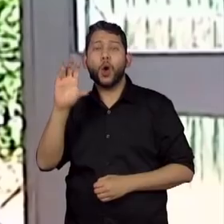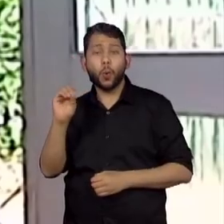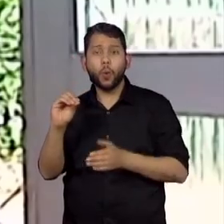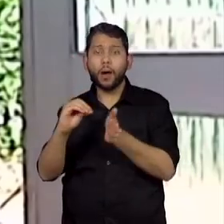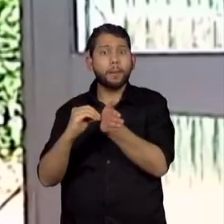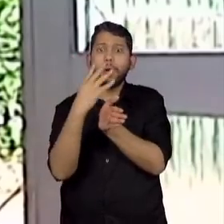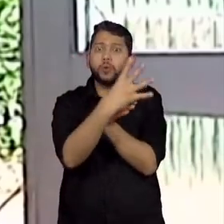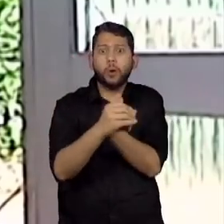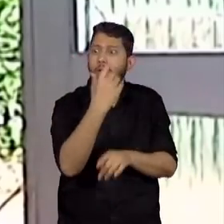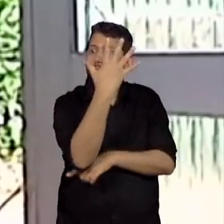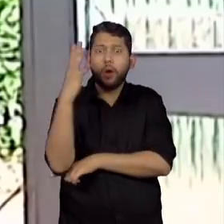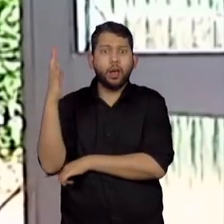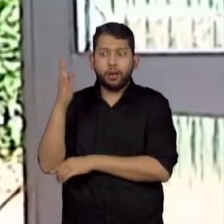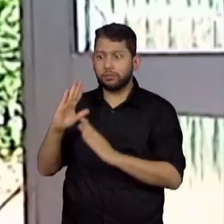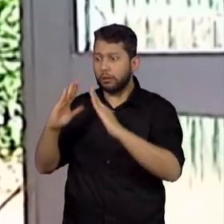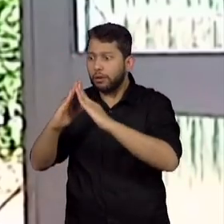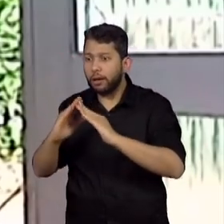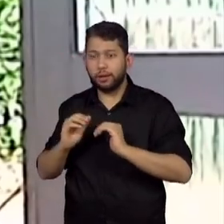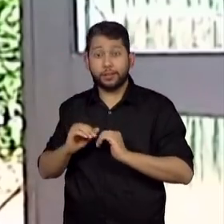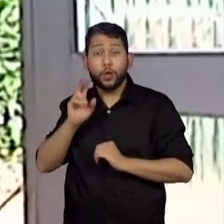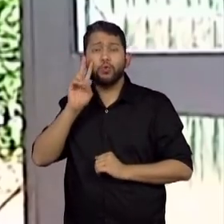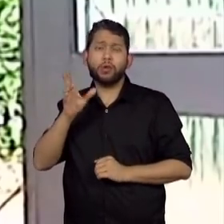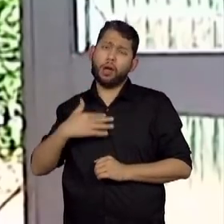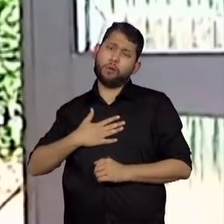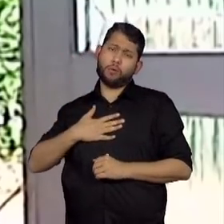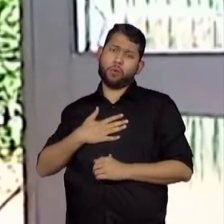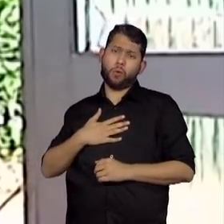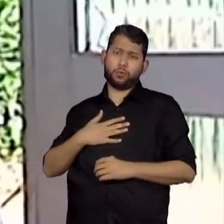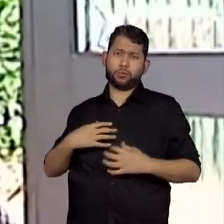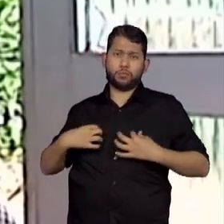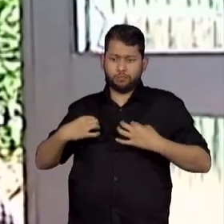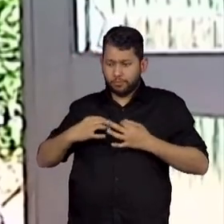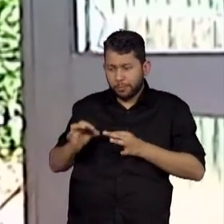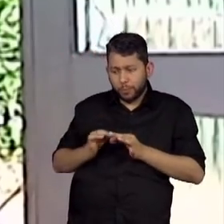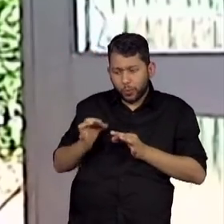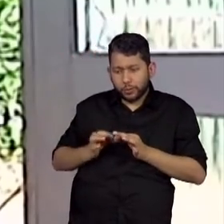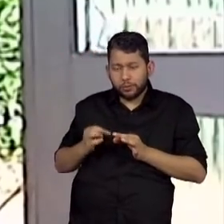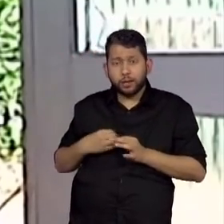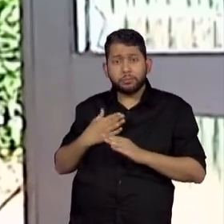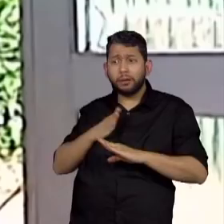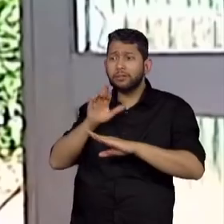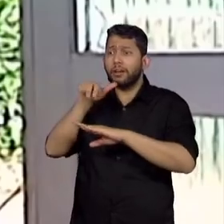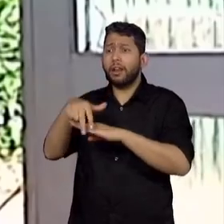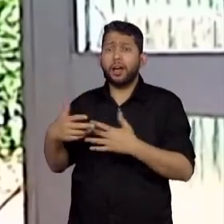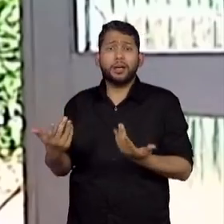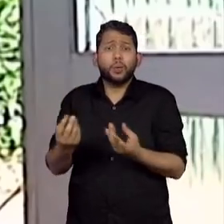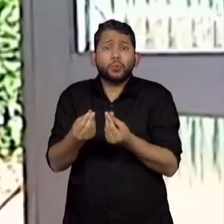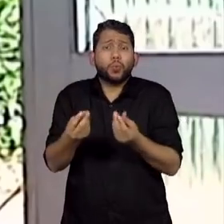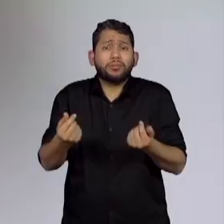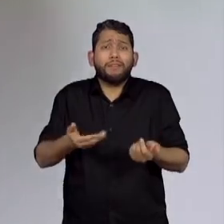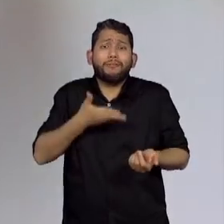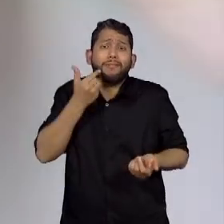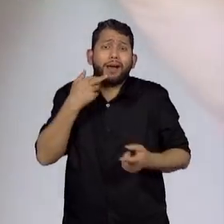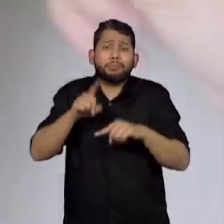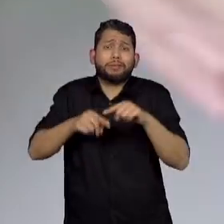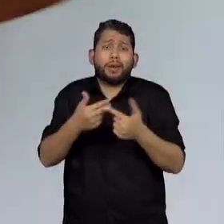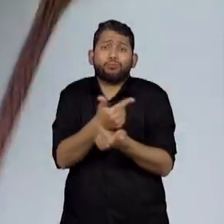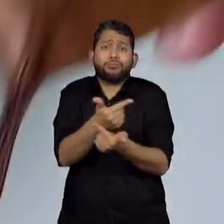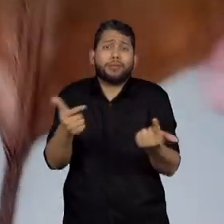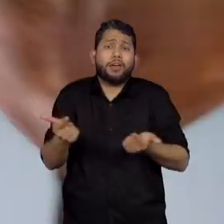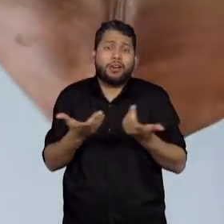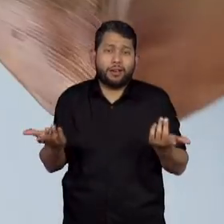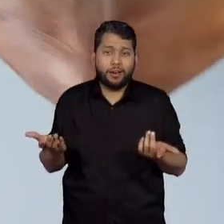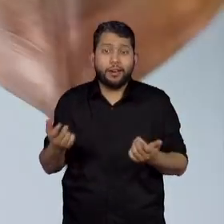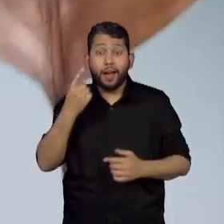muito interessada com a técnica do bordado, só que lá a gente não encontrava com facilidade os materiais, né? As